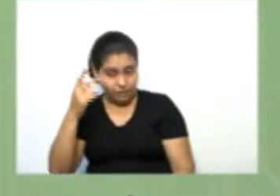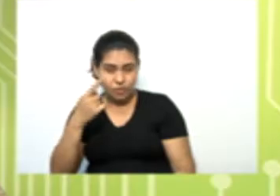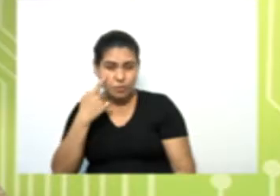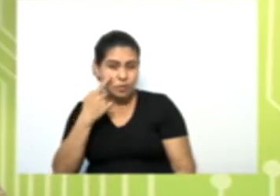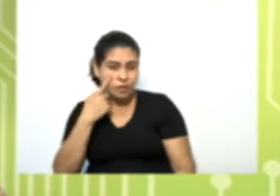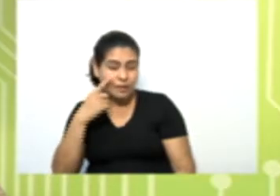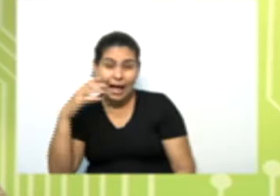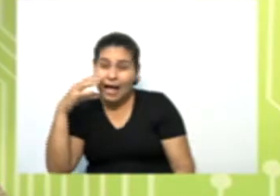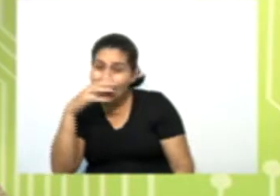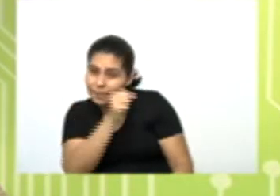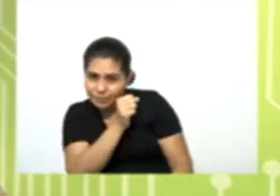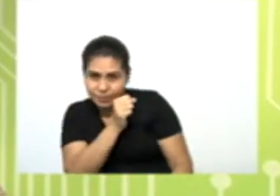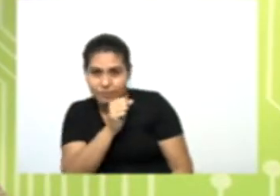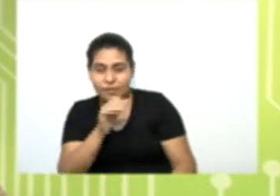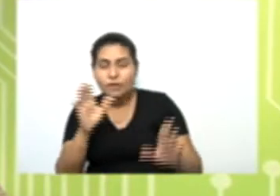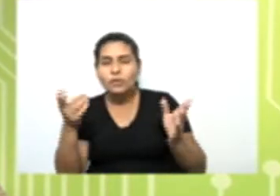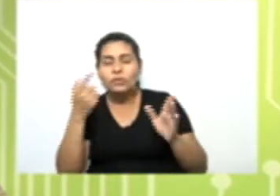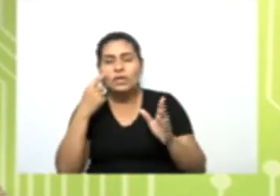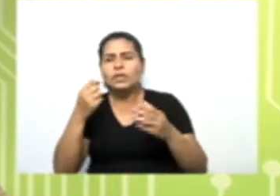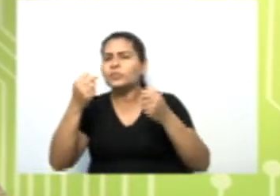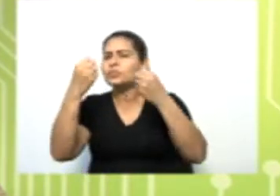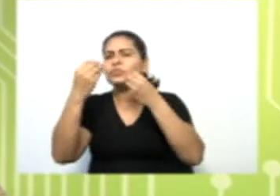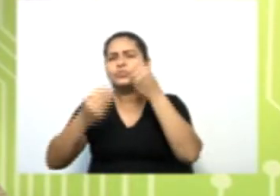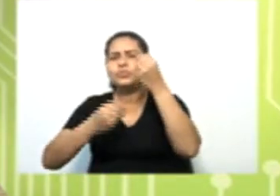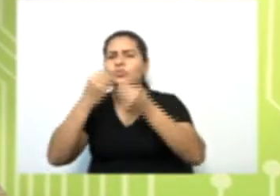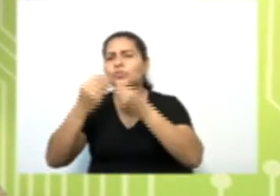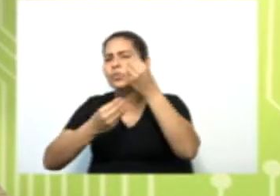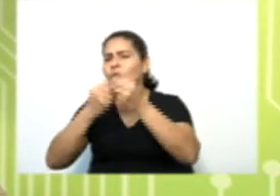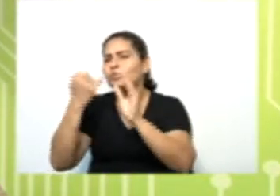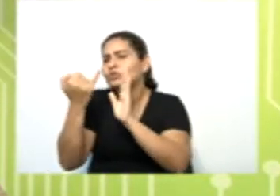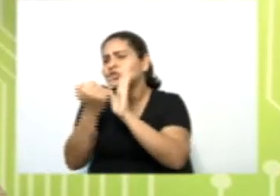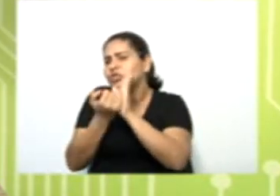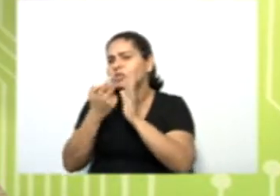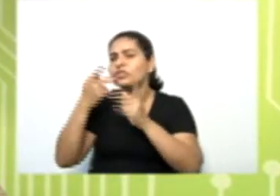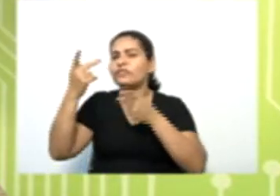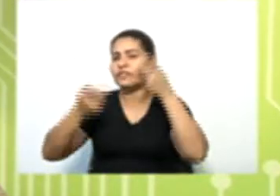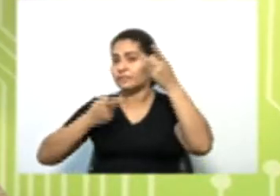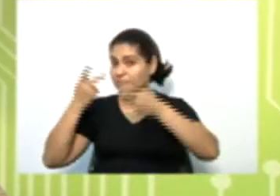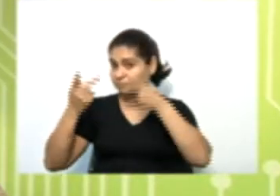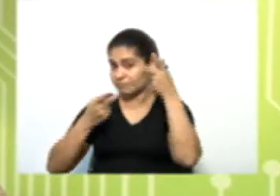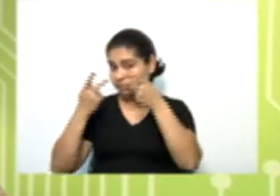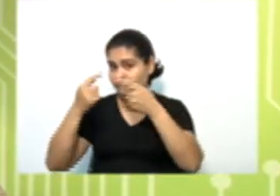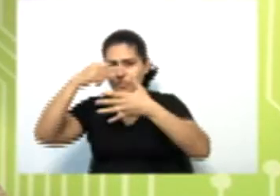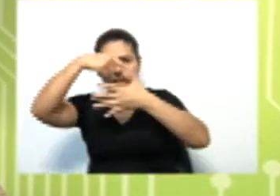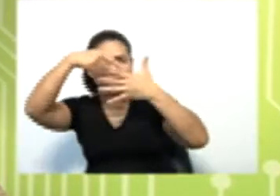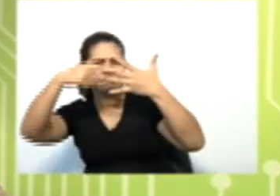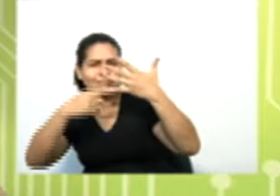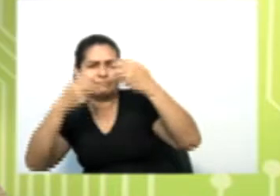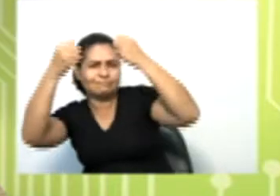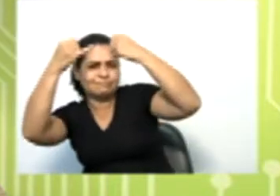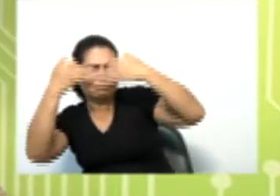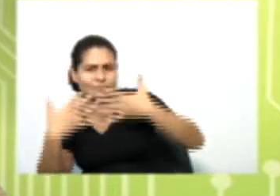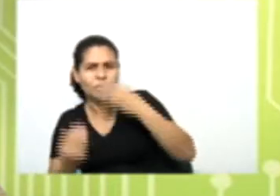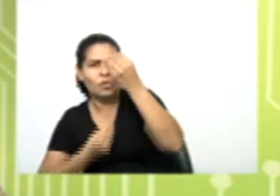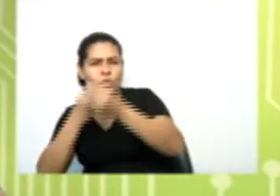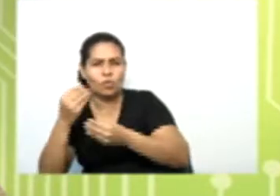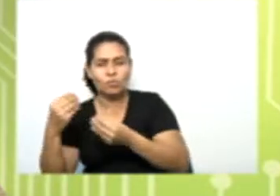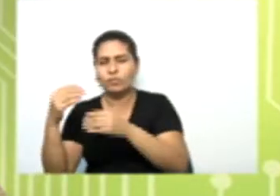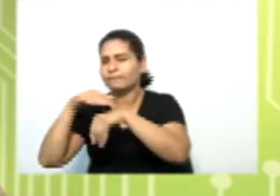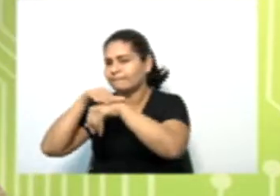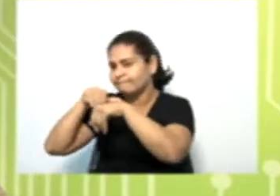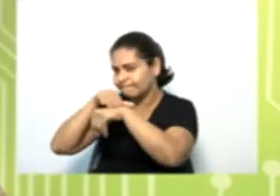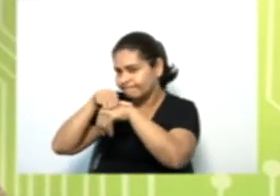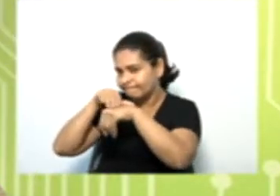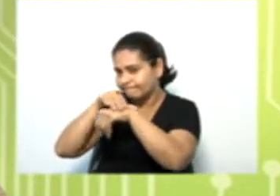ver rapidamente algumas formas de se falar, algumas características e formas de se falar com os